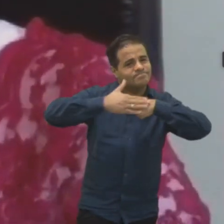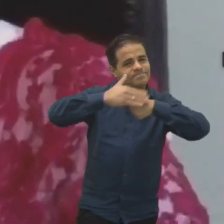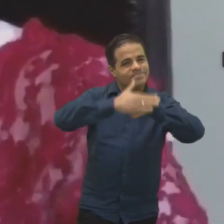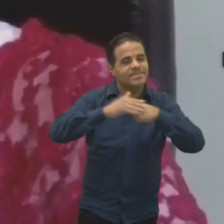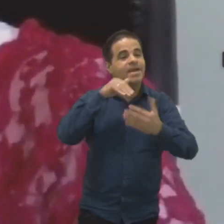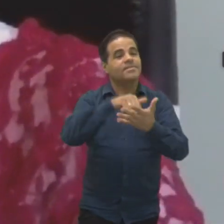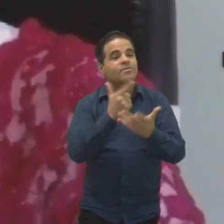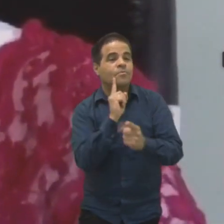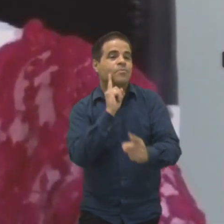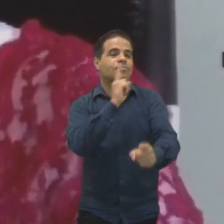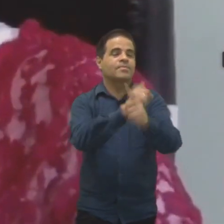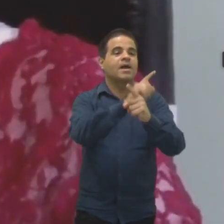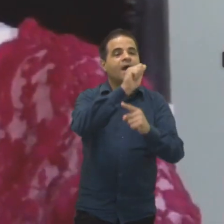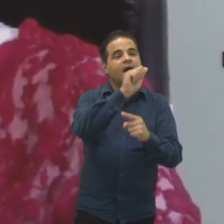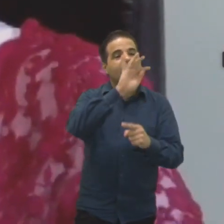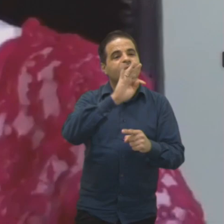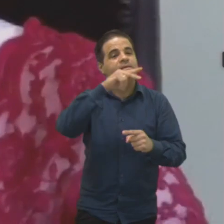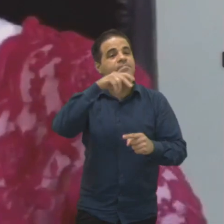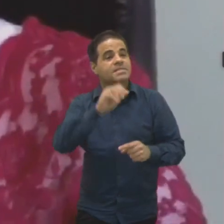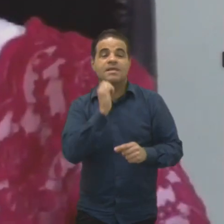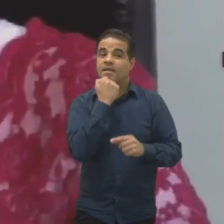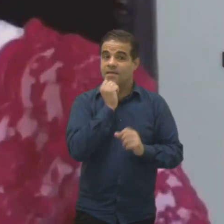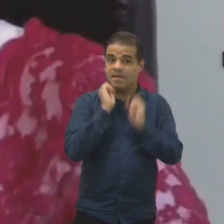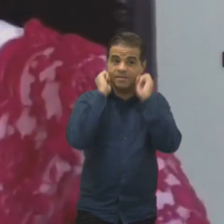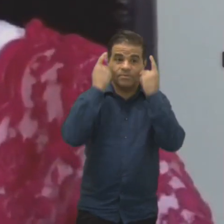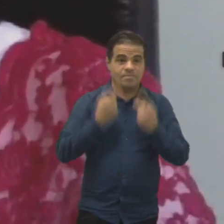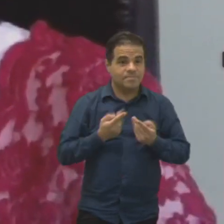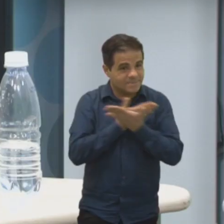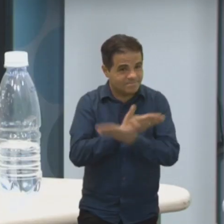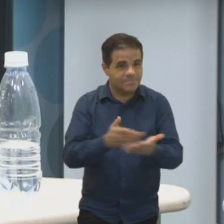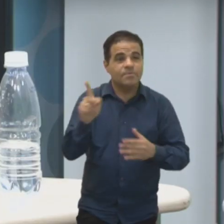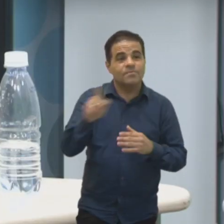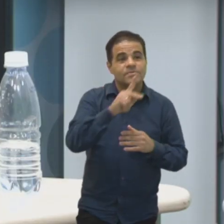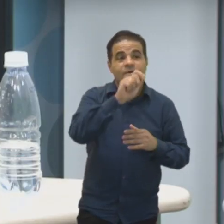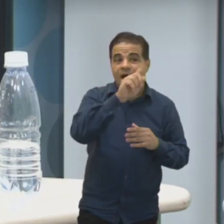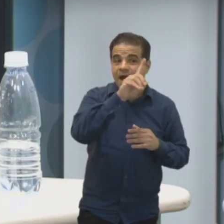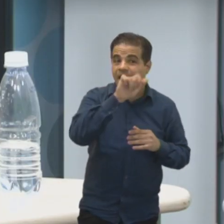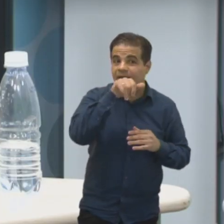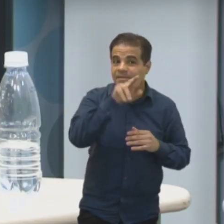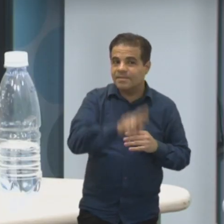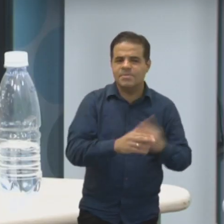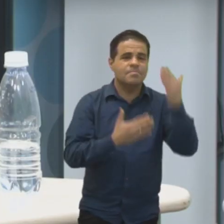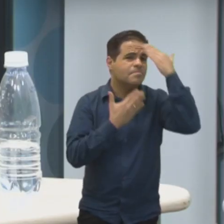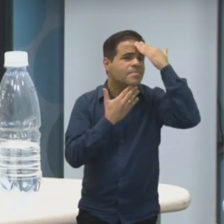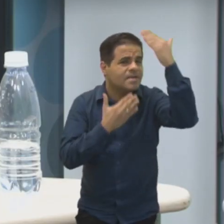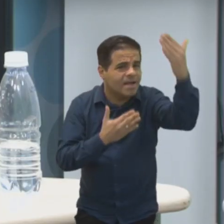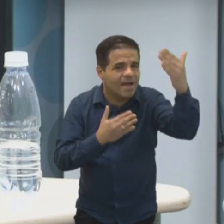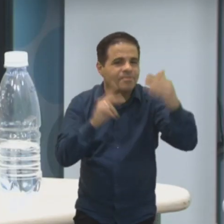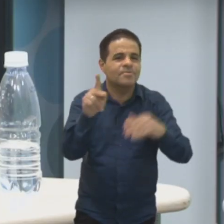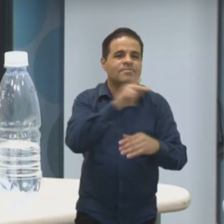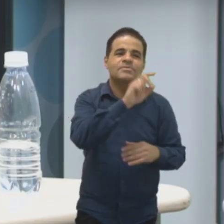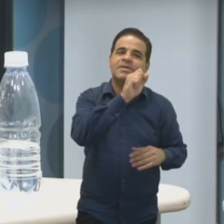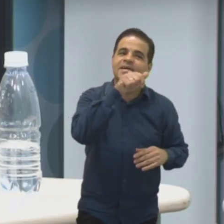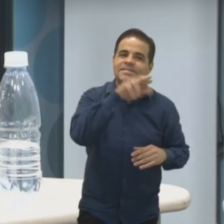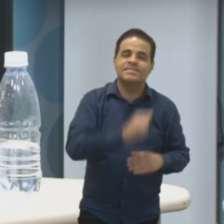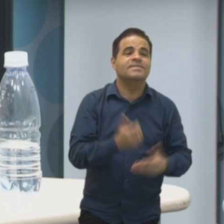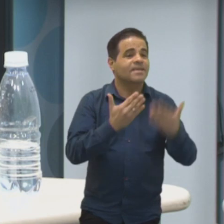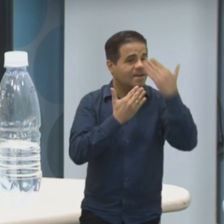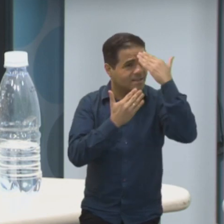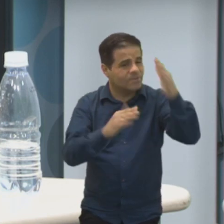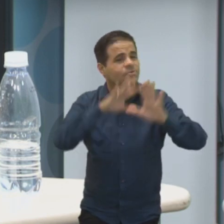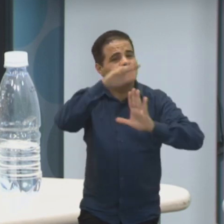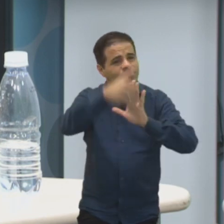a próxima TPC de Ciências Humanas. Professor Ademir? Obrigado, professora Sandra. Também quero agradecer a toda a